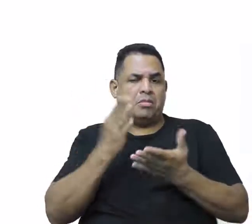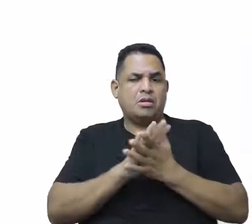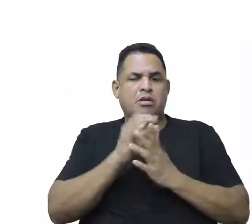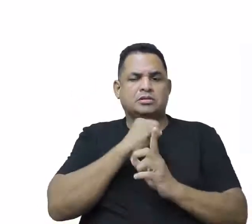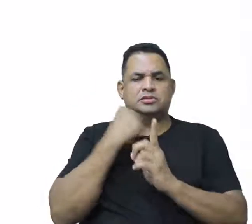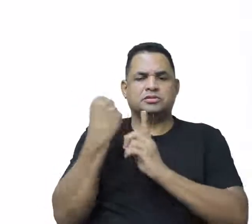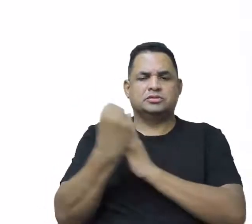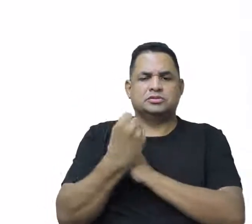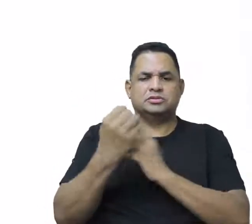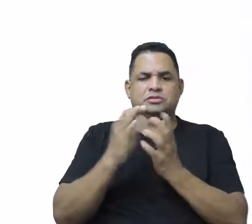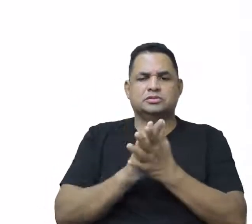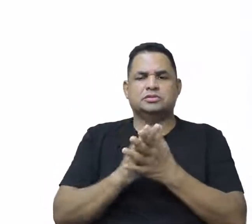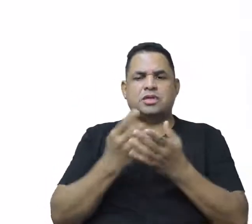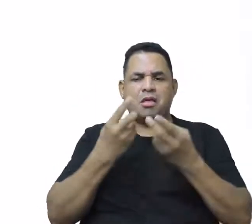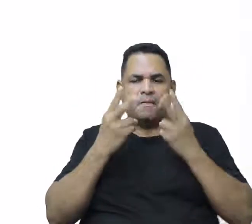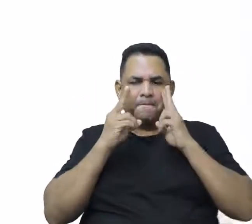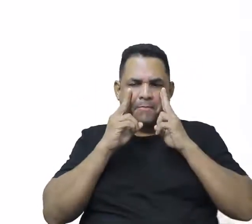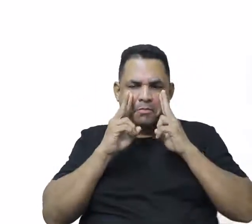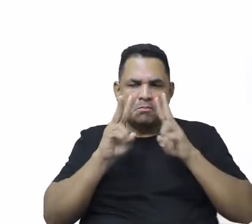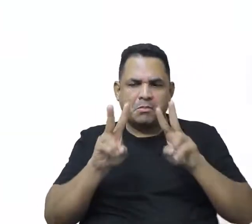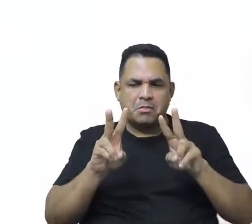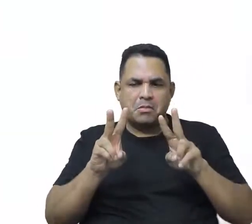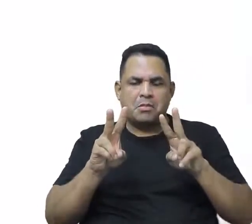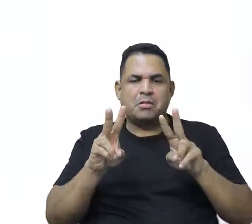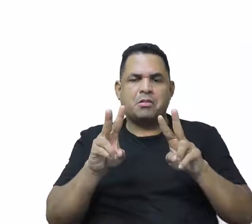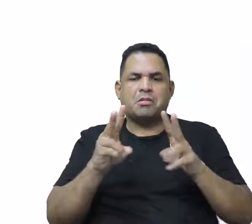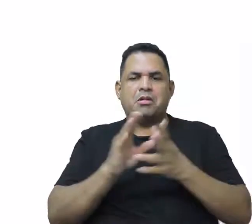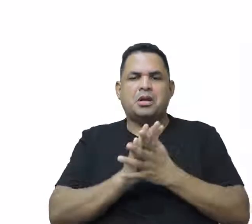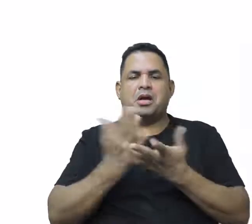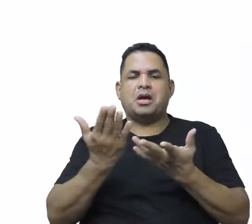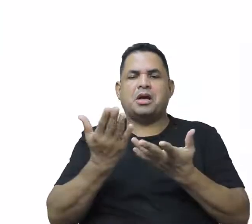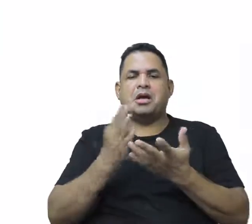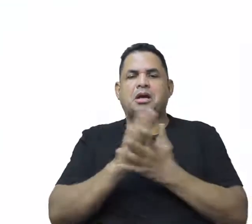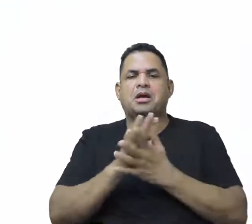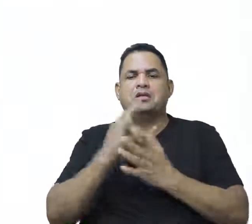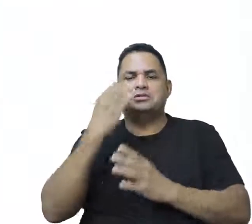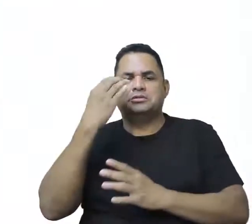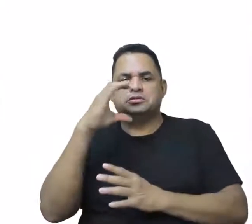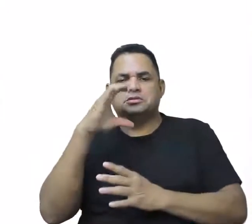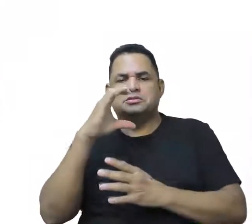é esse olhar científico, né? Sobre essa sociedade que está aí em